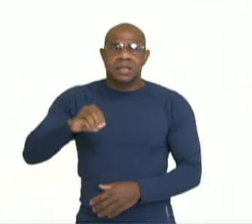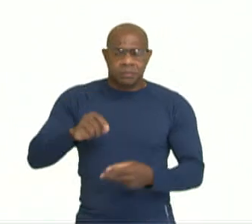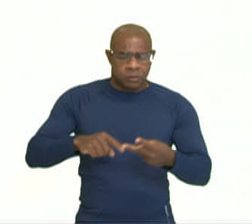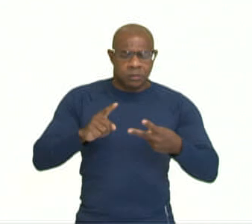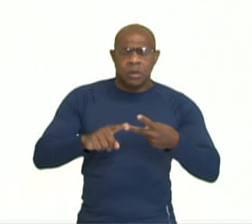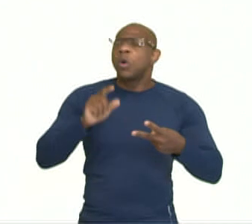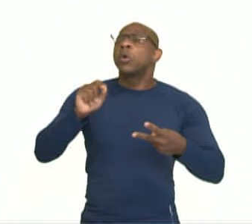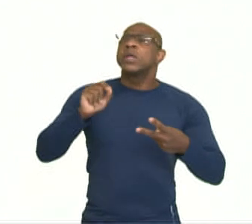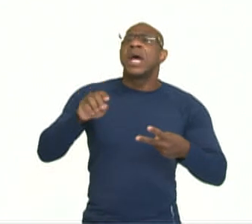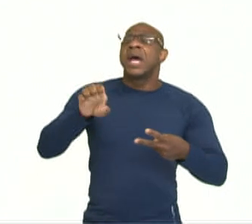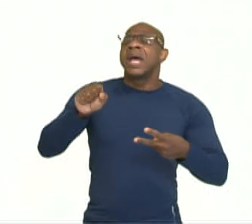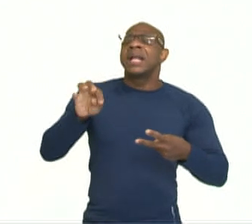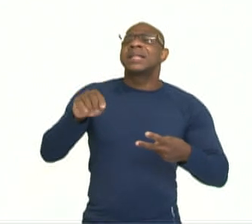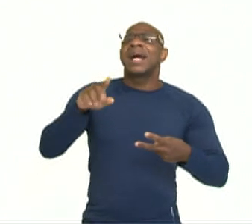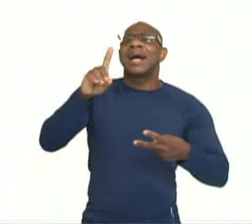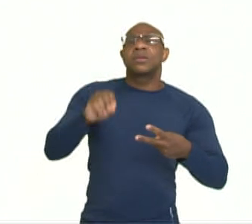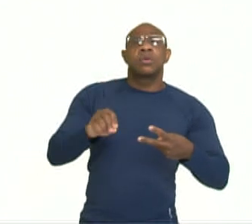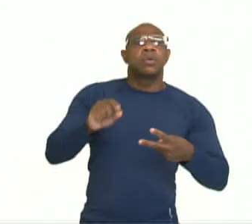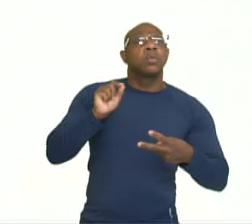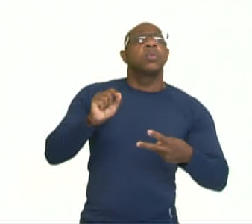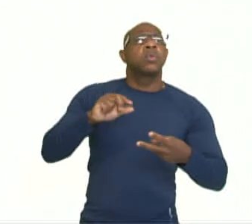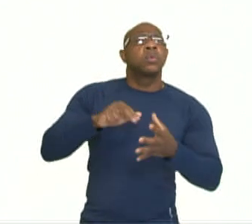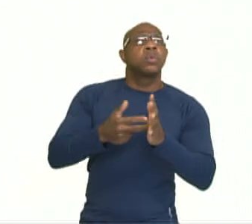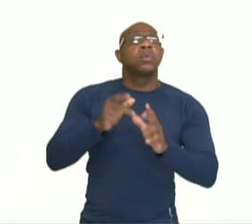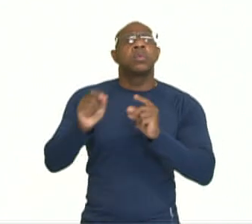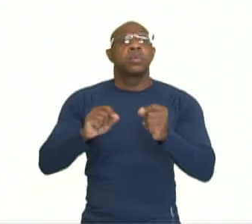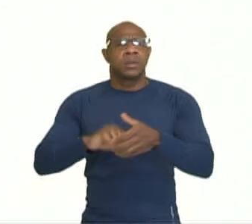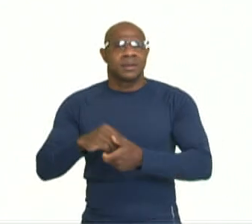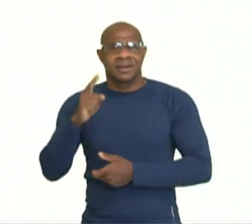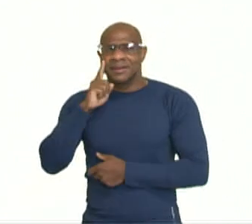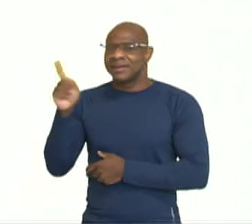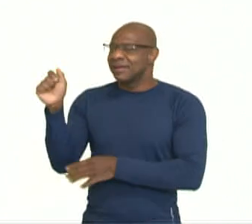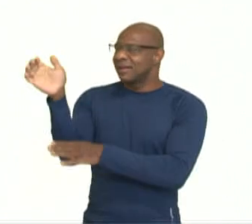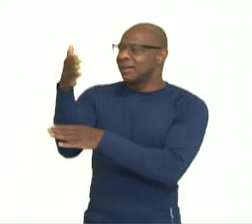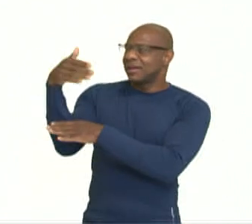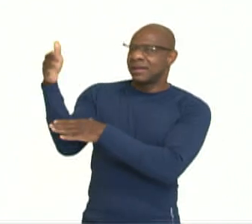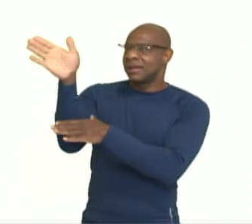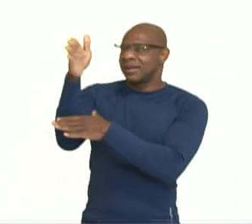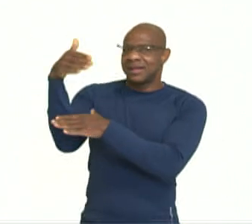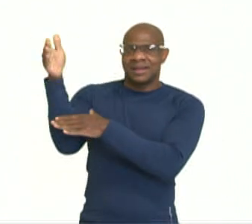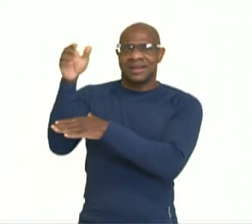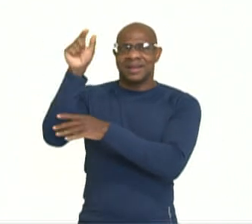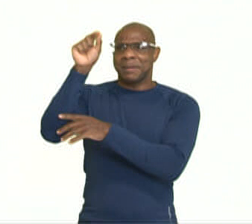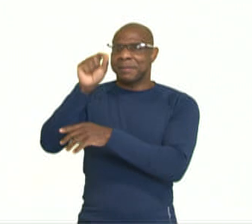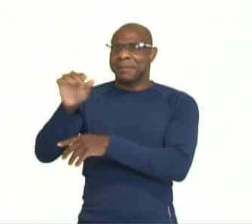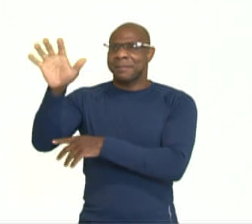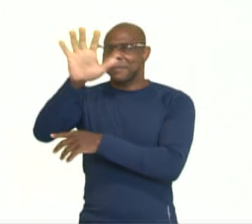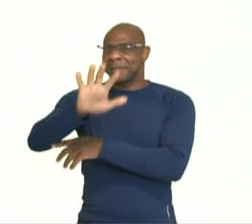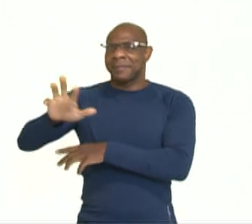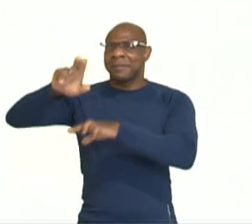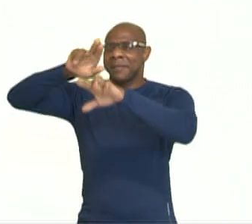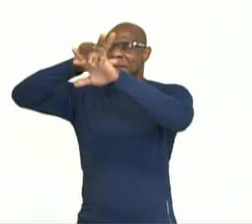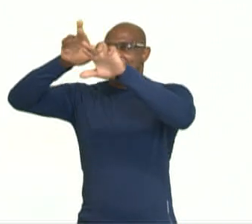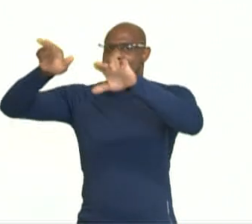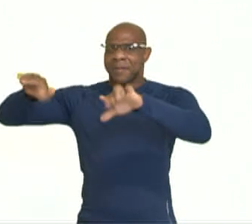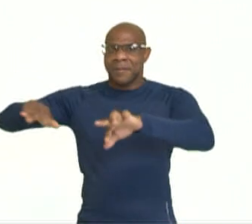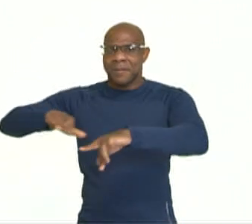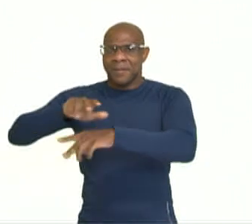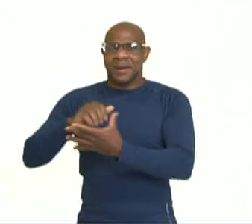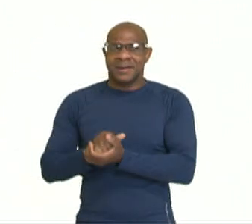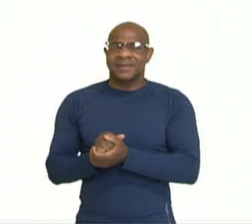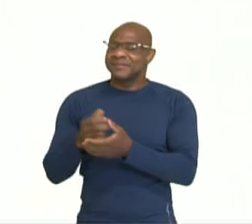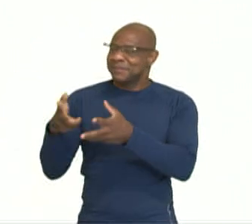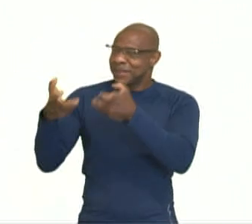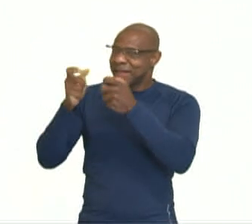da imagem, a gente observa uma consonância de bandeiras que estabelece um dos símbolos no qual você identifica a palavra